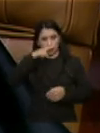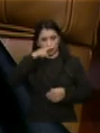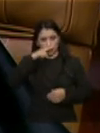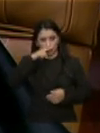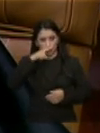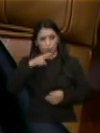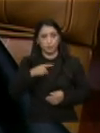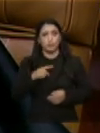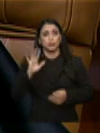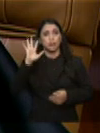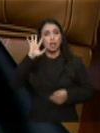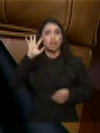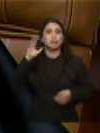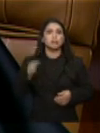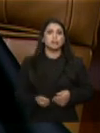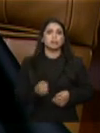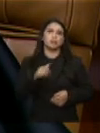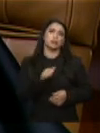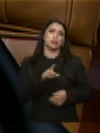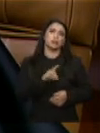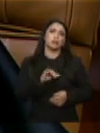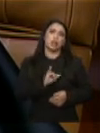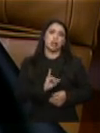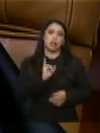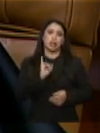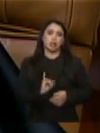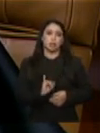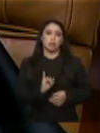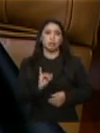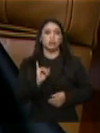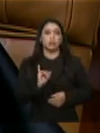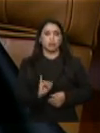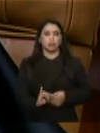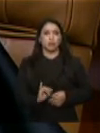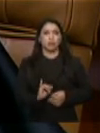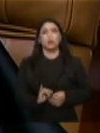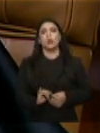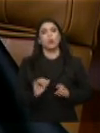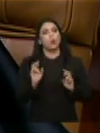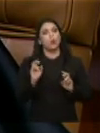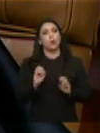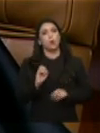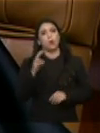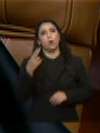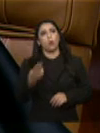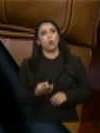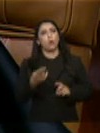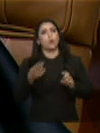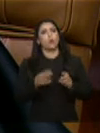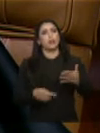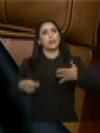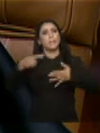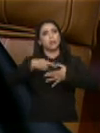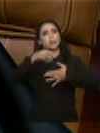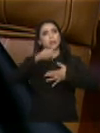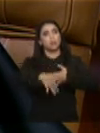as decisões proferidas em ação direta ou em sede de repercussão geral